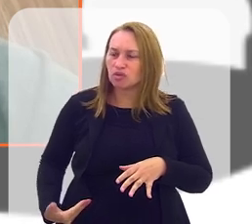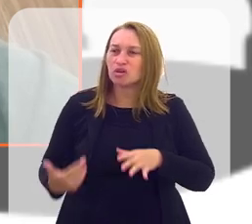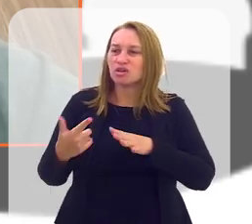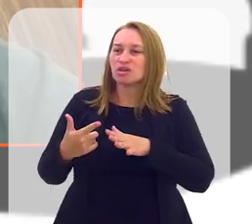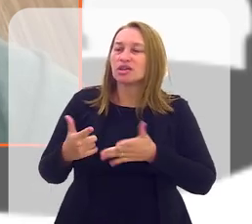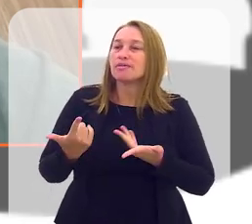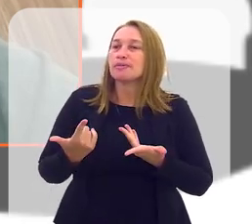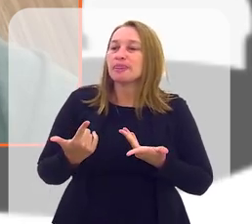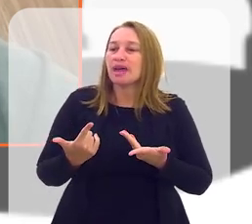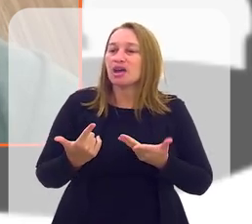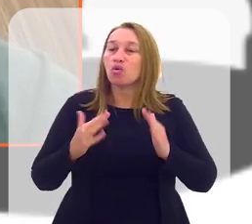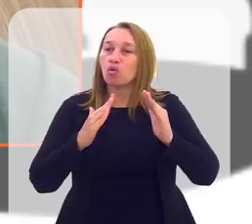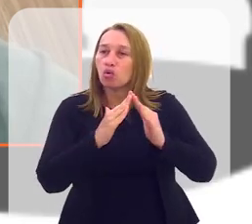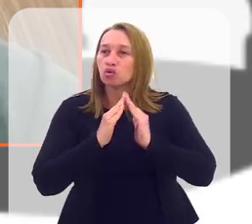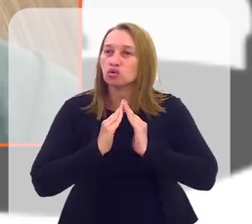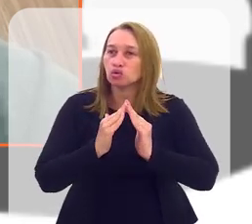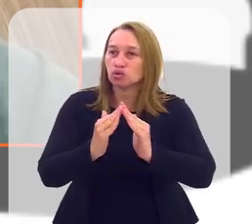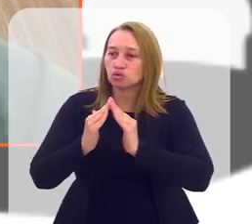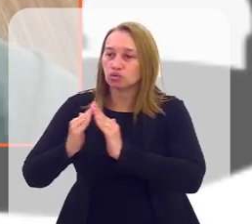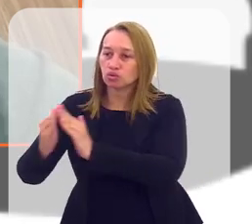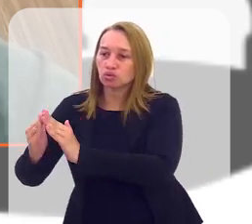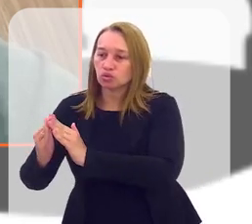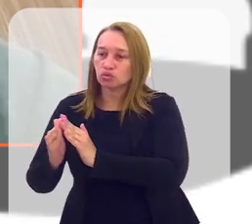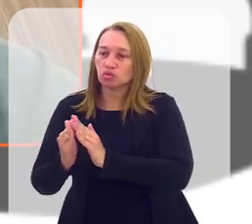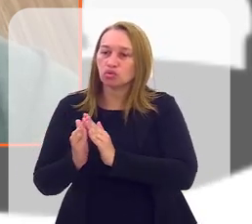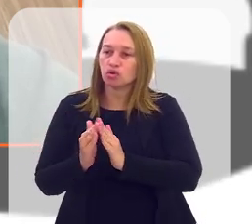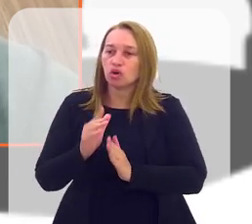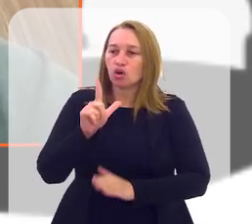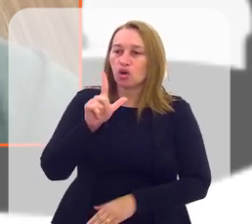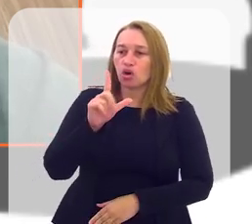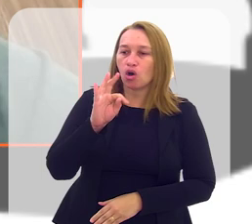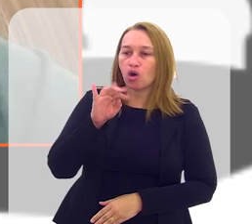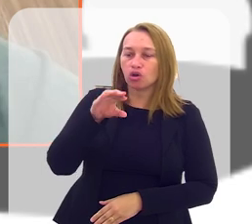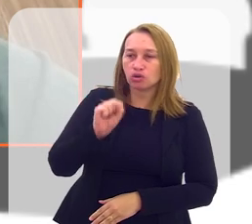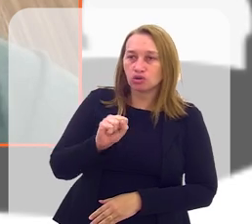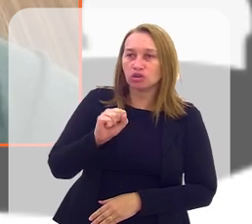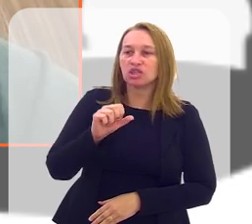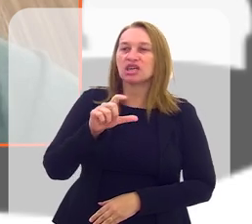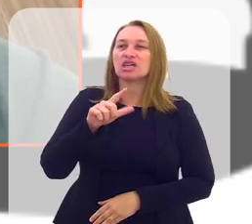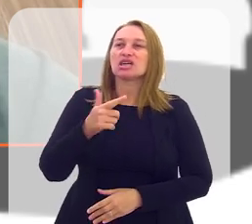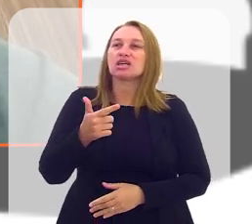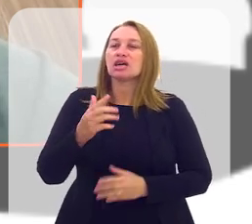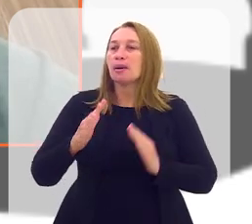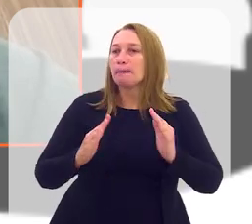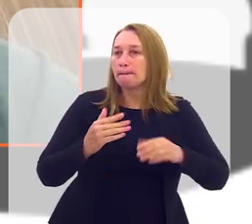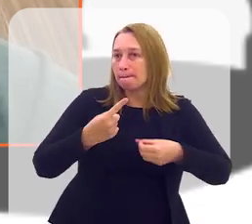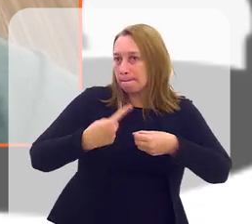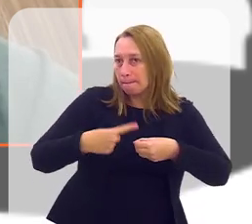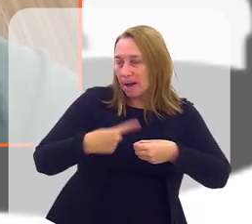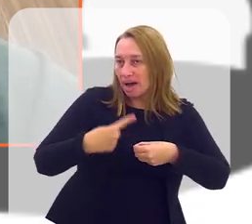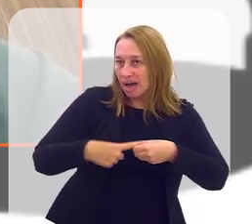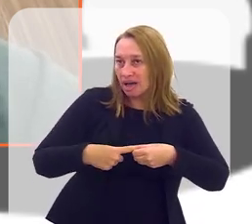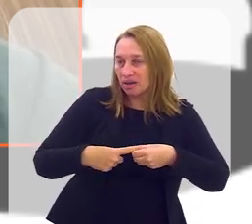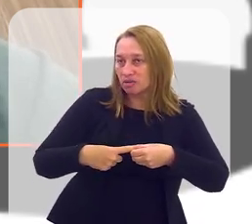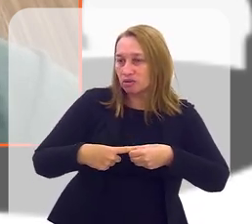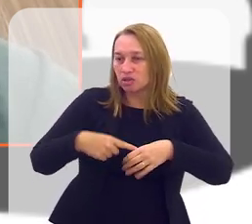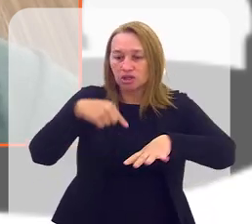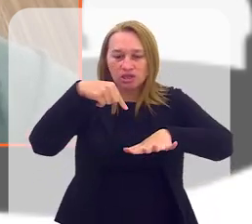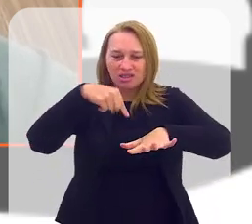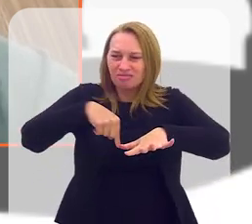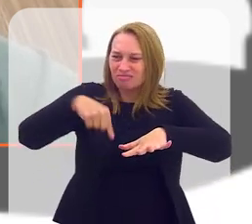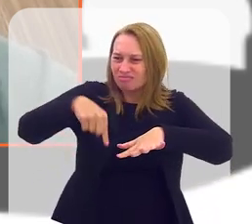Conjunto Habitacional Lotus e o Conjunto Habitacional Lírio, ambos no bairro de Maria Conga, que é até um bairro remanescente